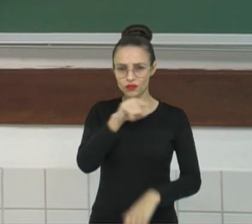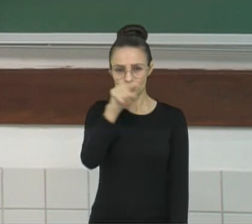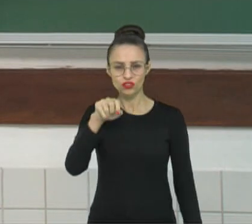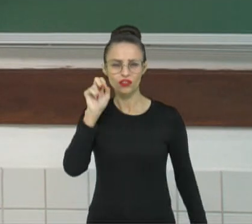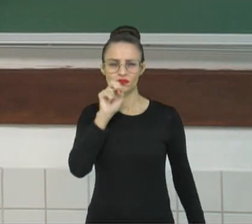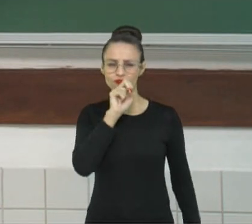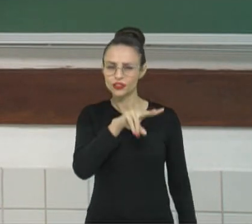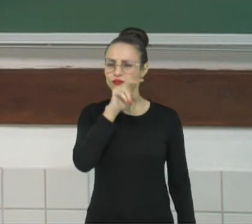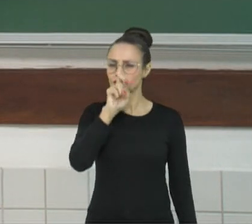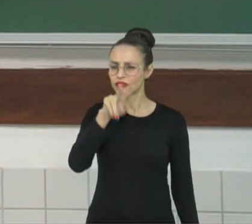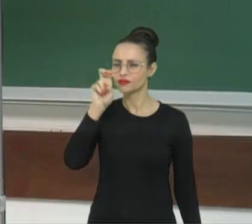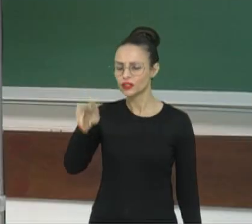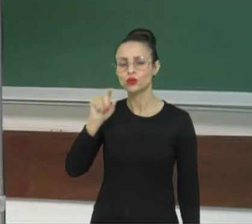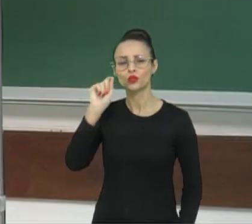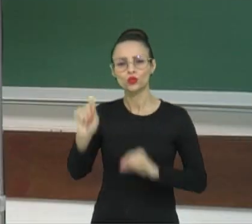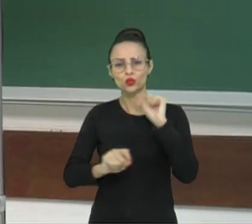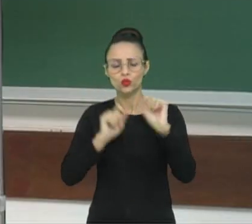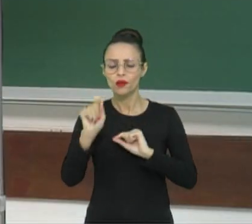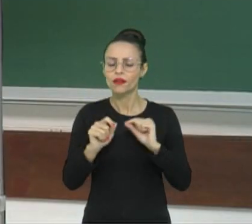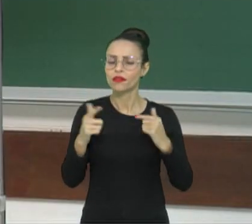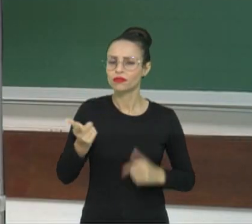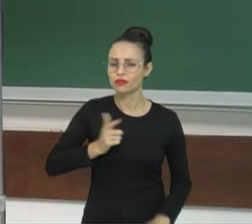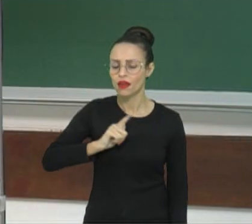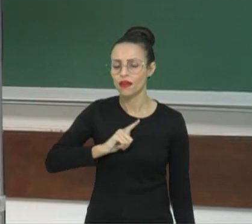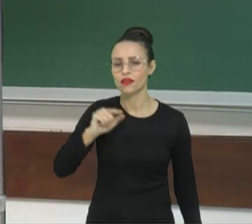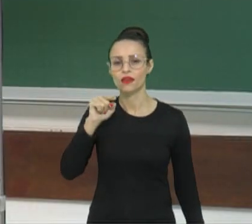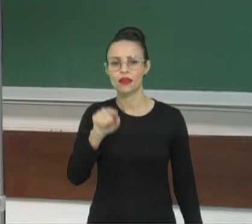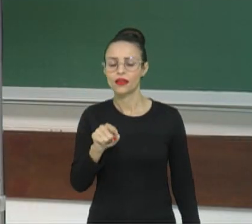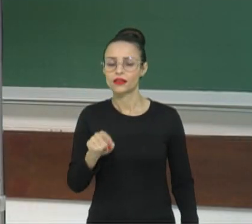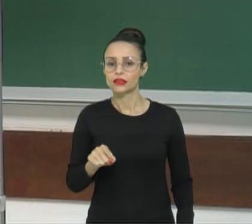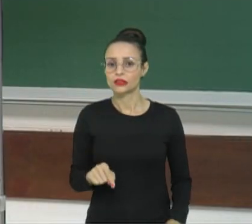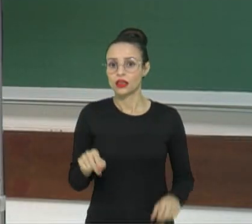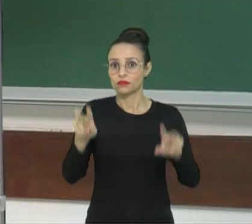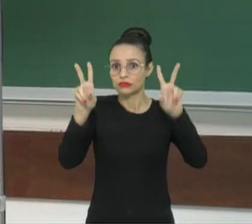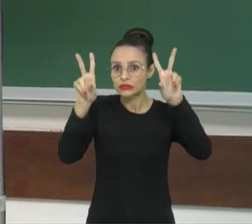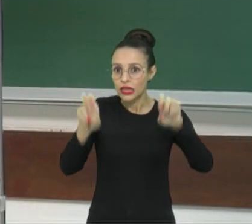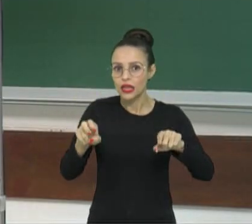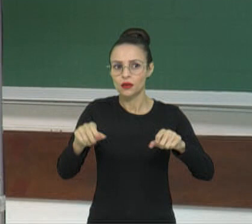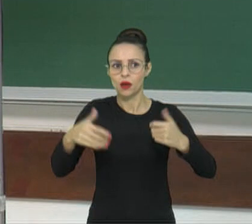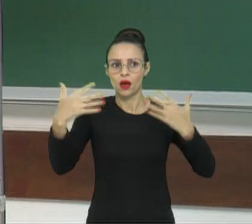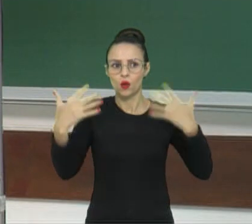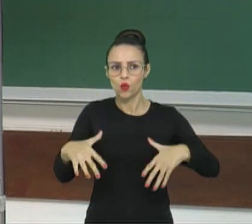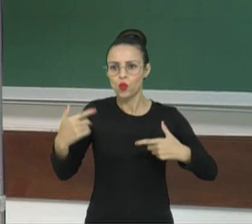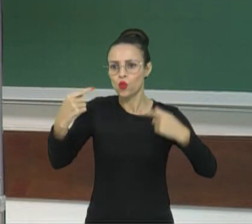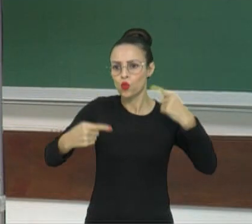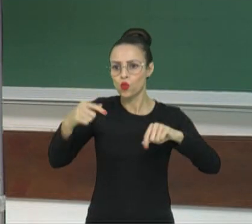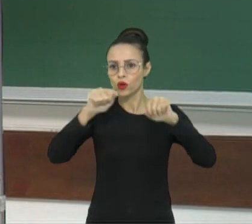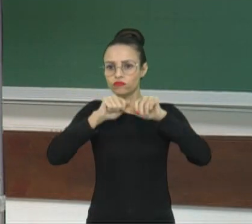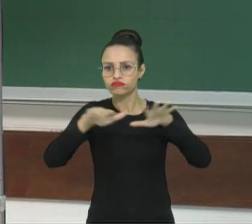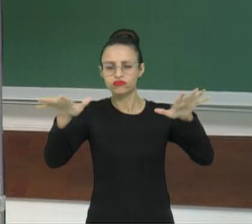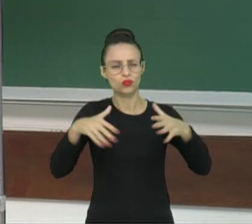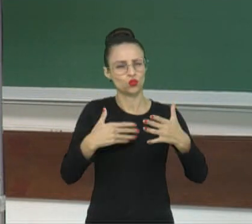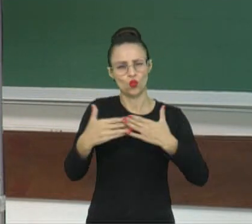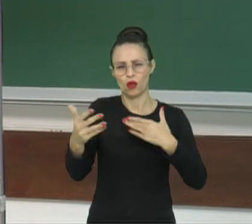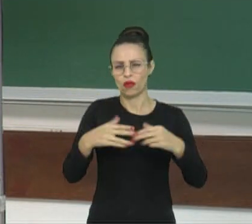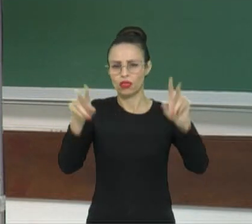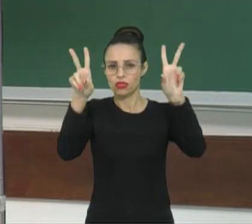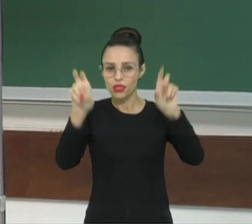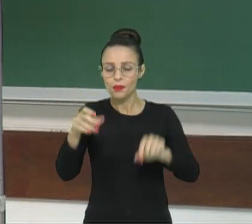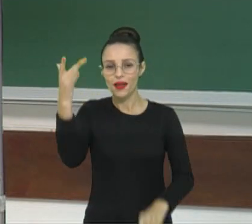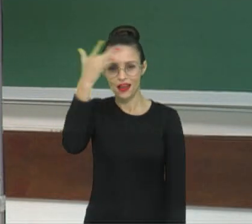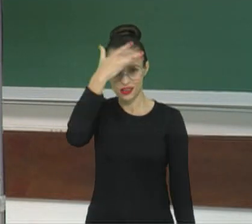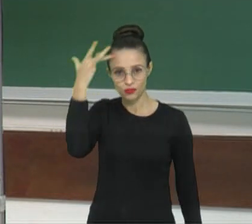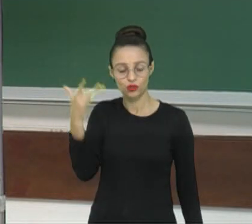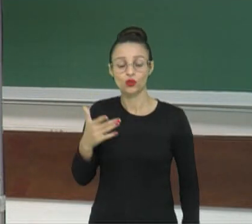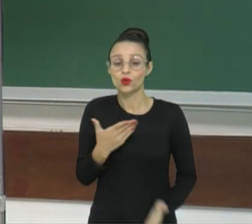viram que quando tem alguma polêmica, seja ela qual for essa polêmica, as